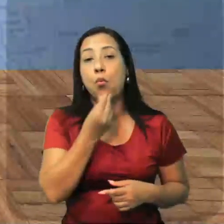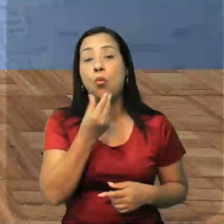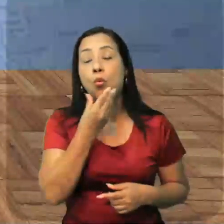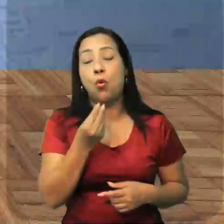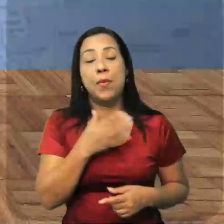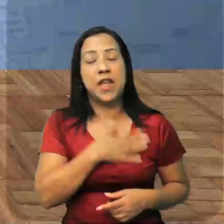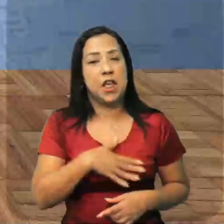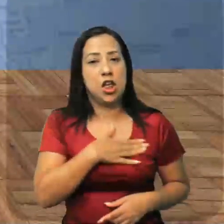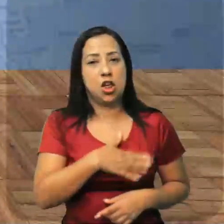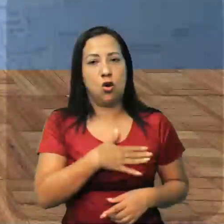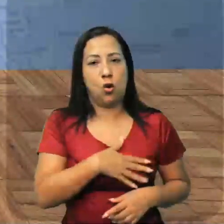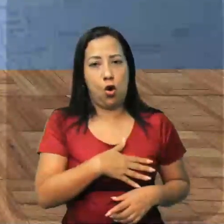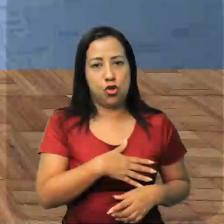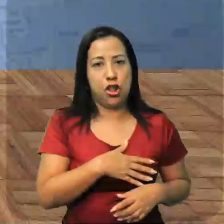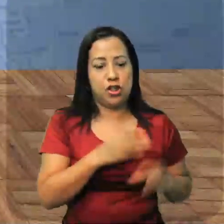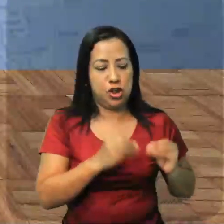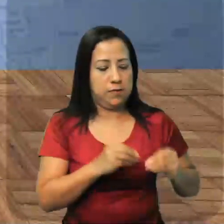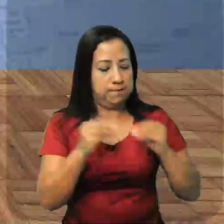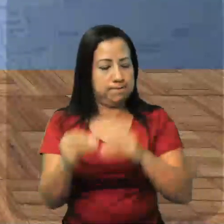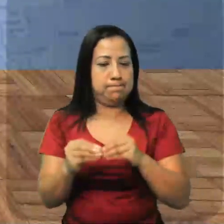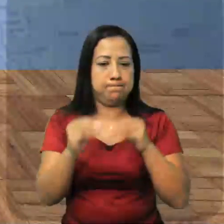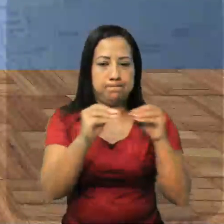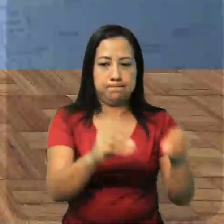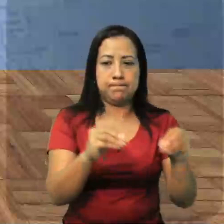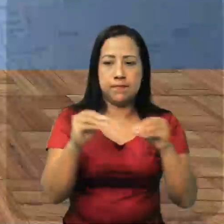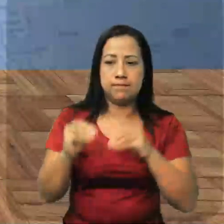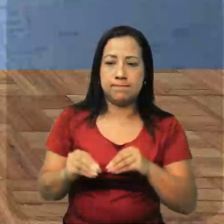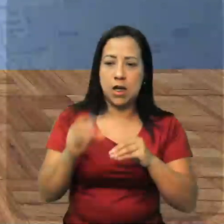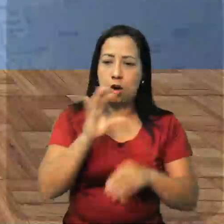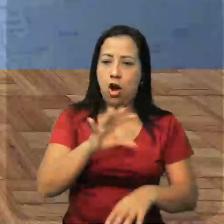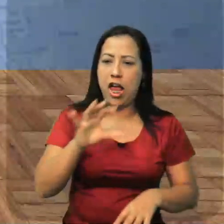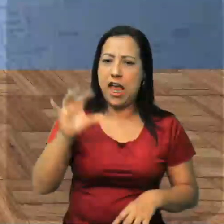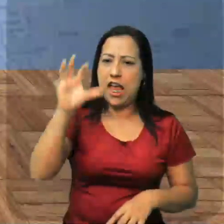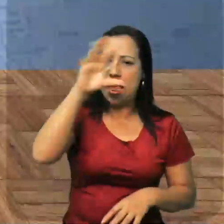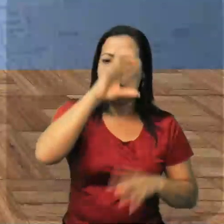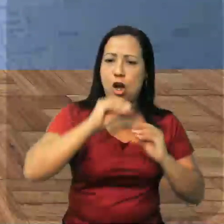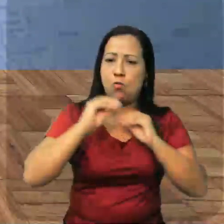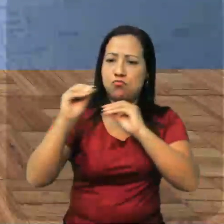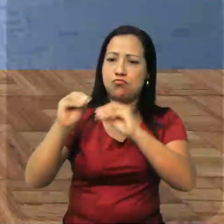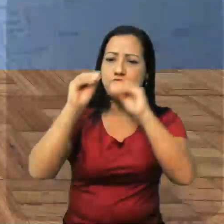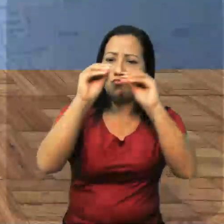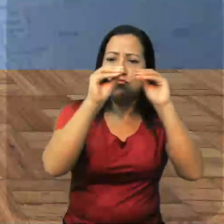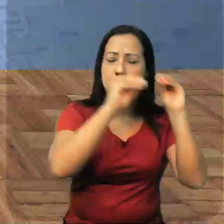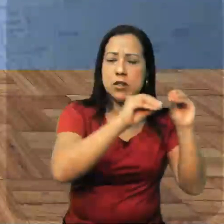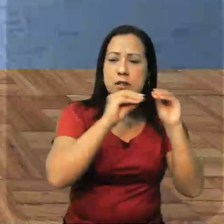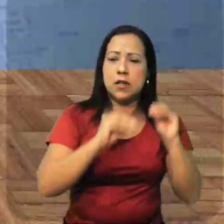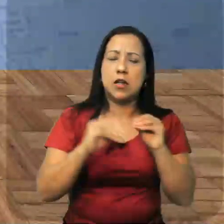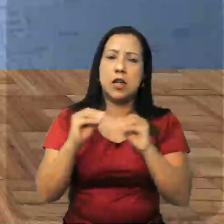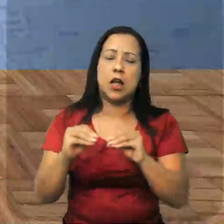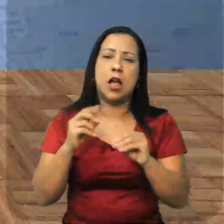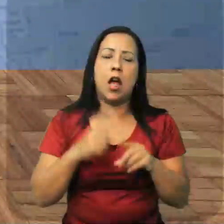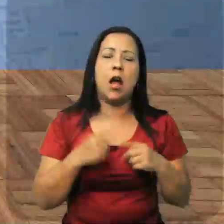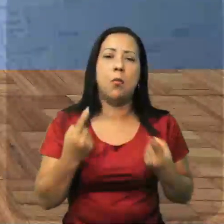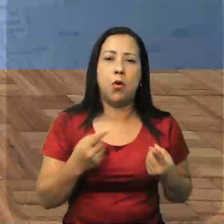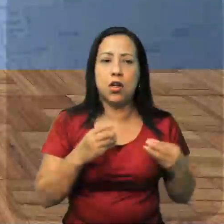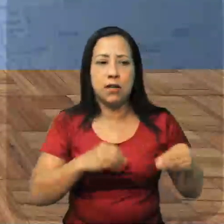O homem migrando de uma região para outra. Por que ele migra? Porque está buscando melhores